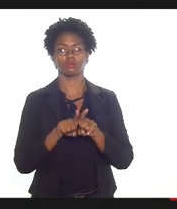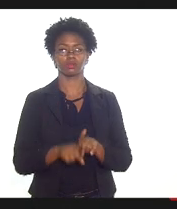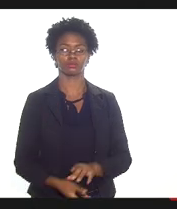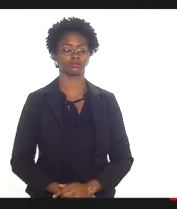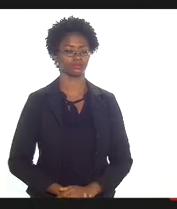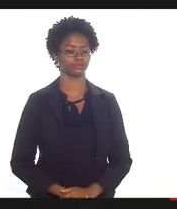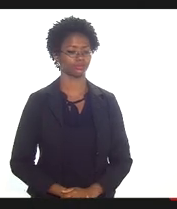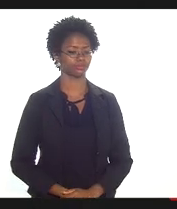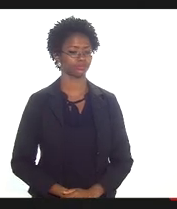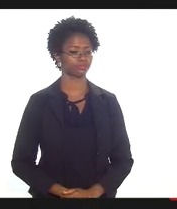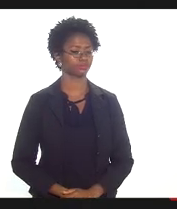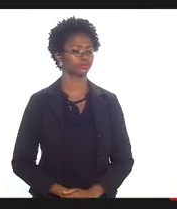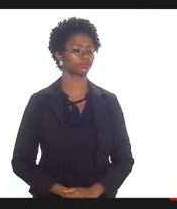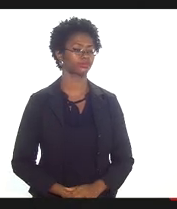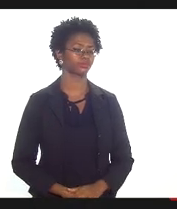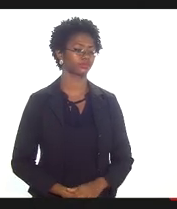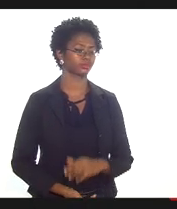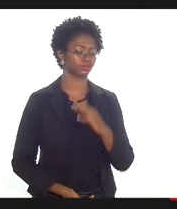Pode seguir, Matias.